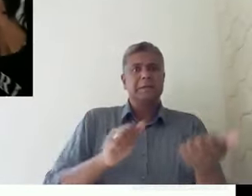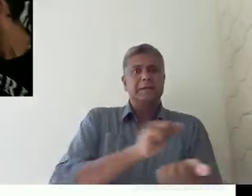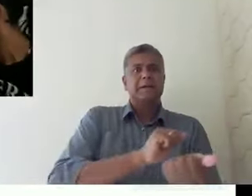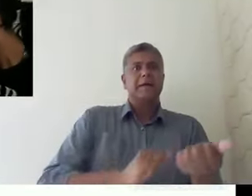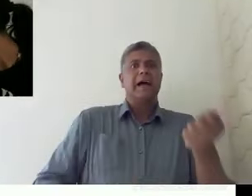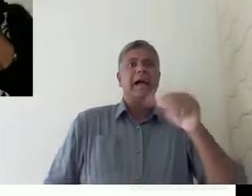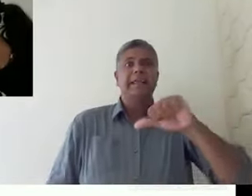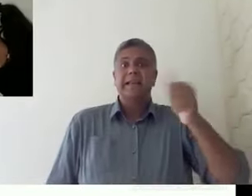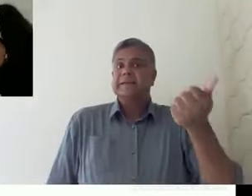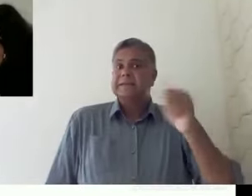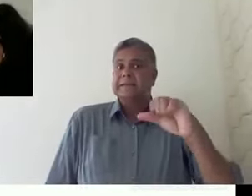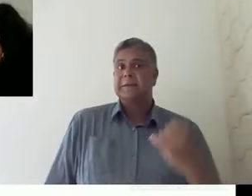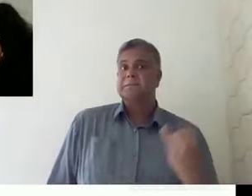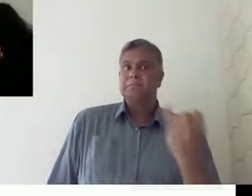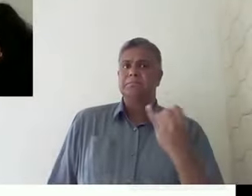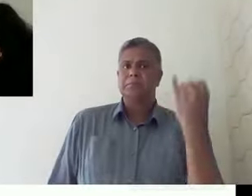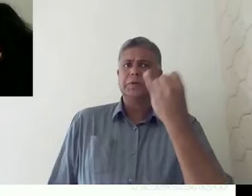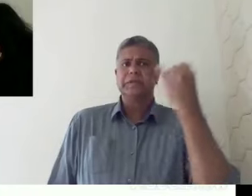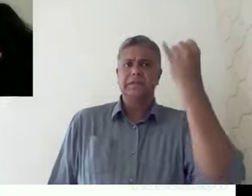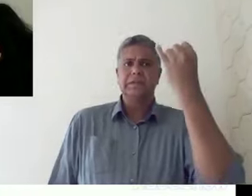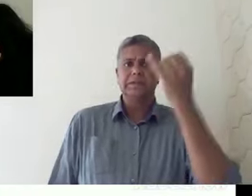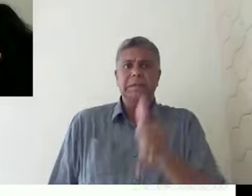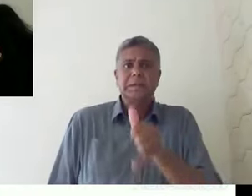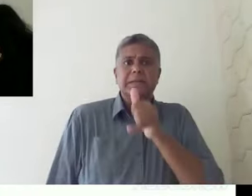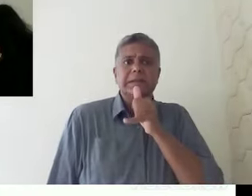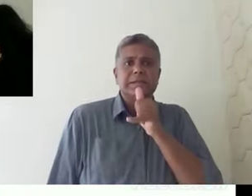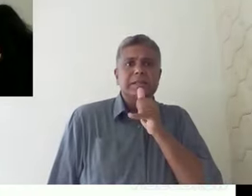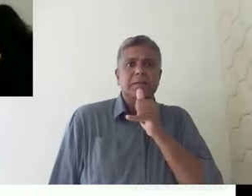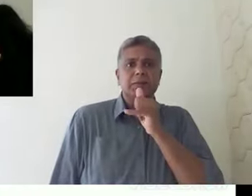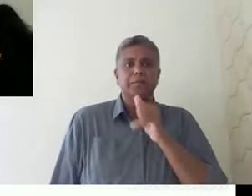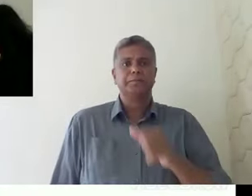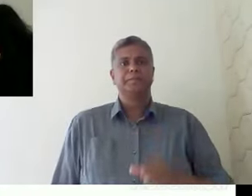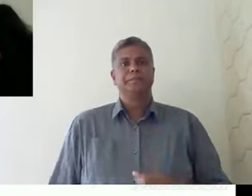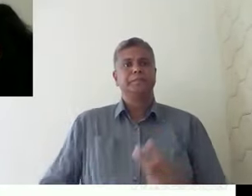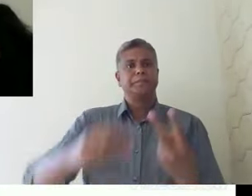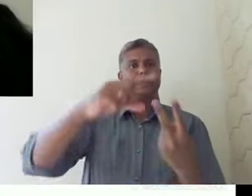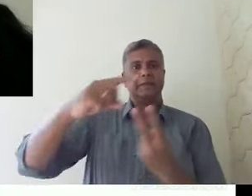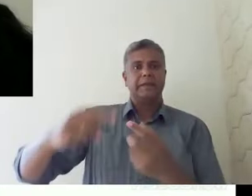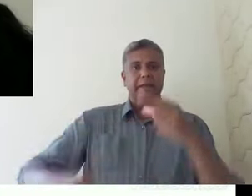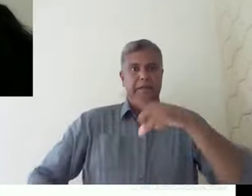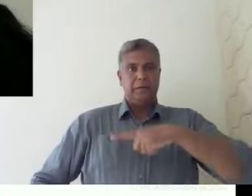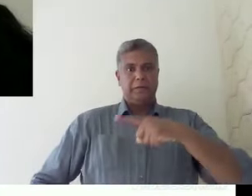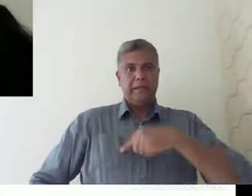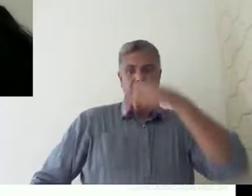Se eu pego dois vetores quaisquer aqui, um vetor